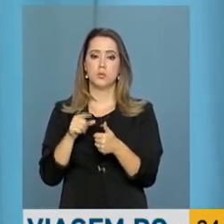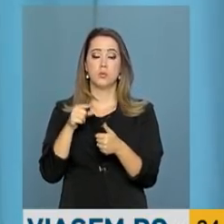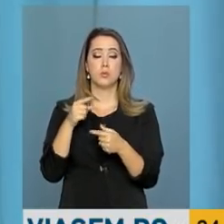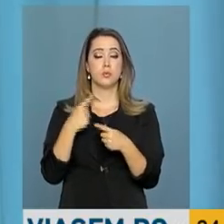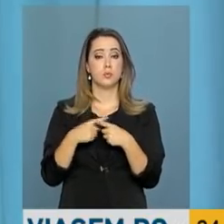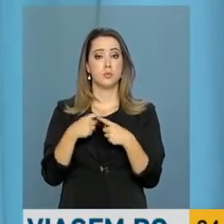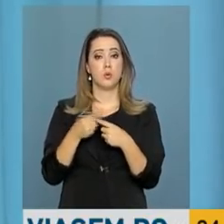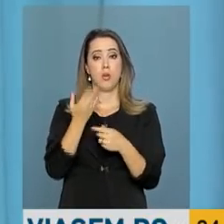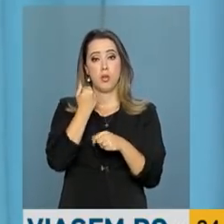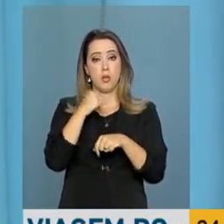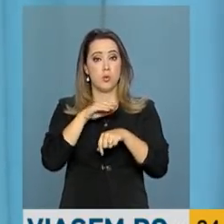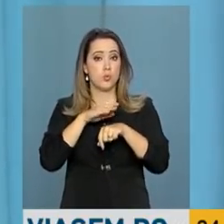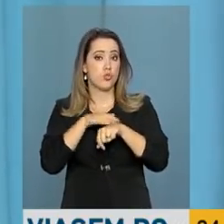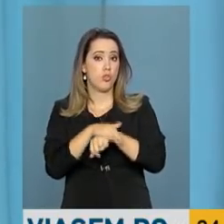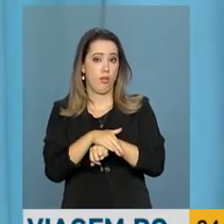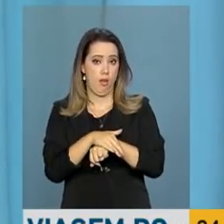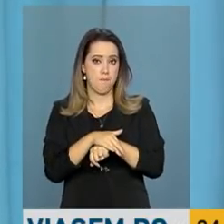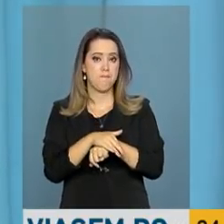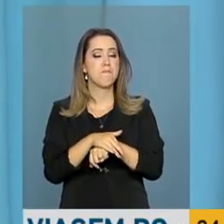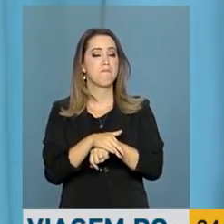gentileza deste jantar.